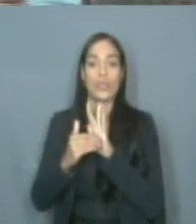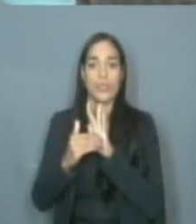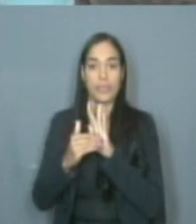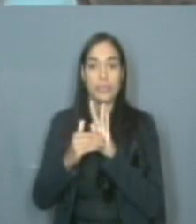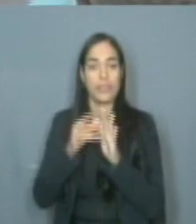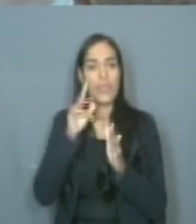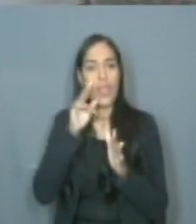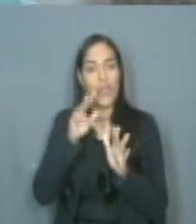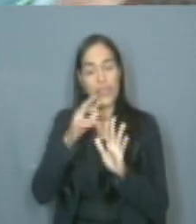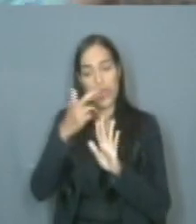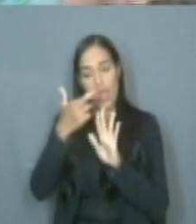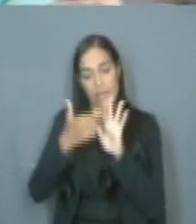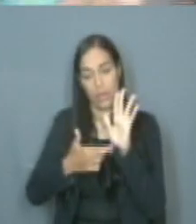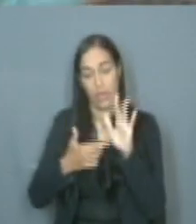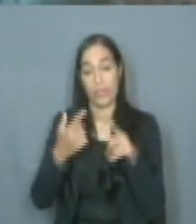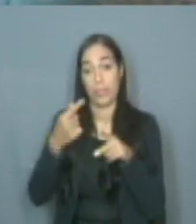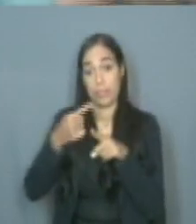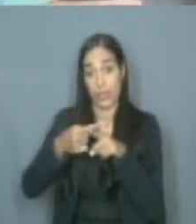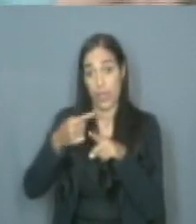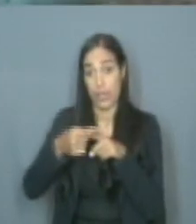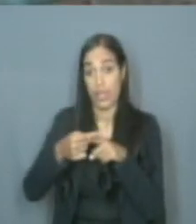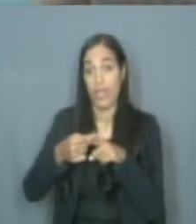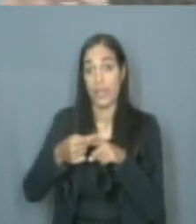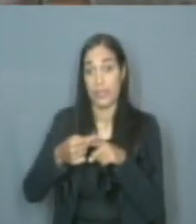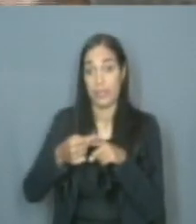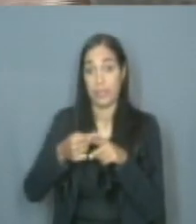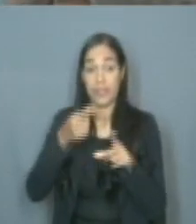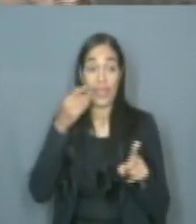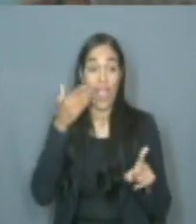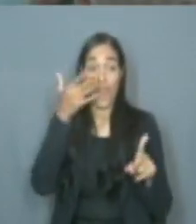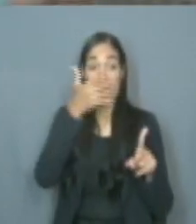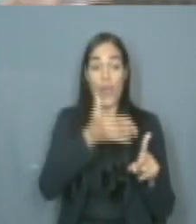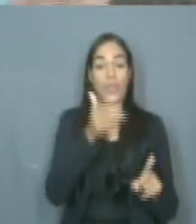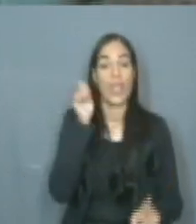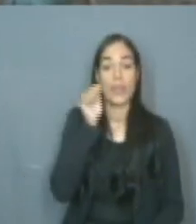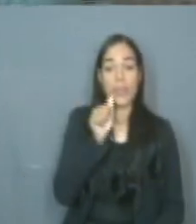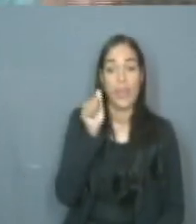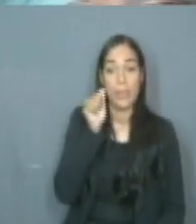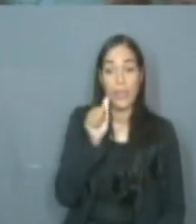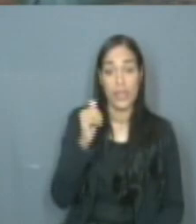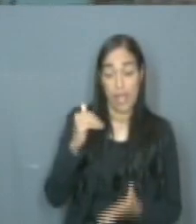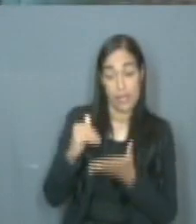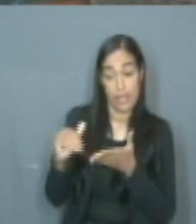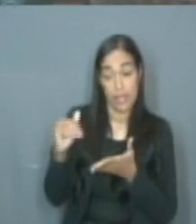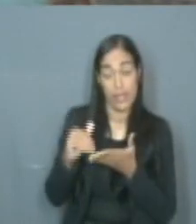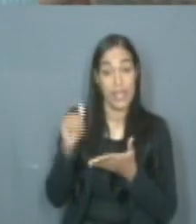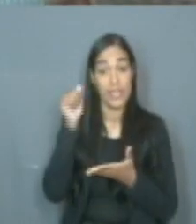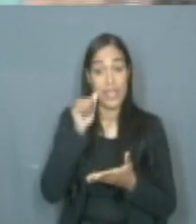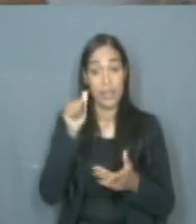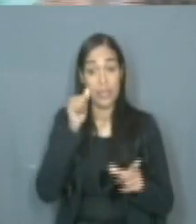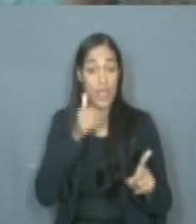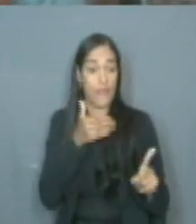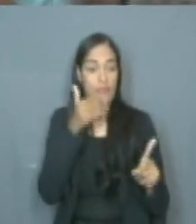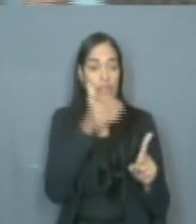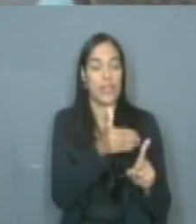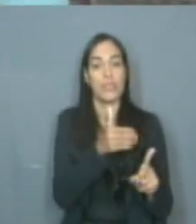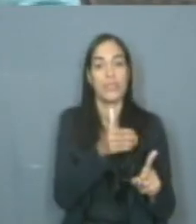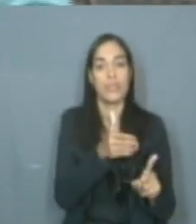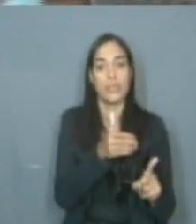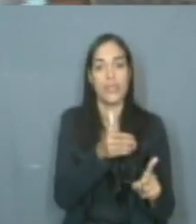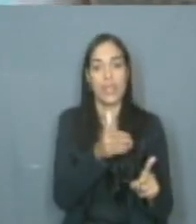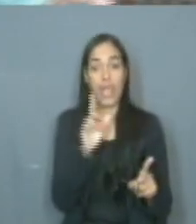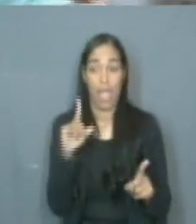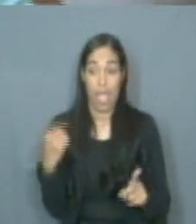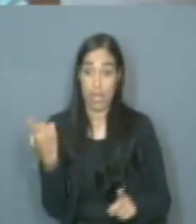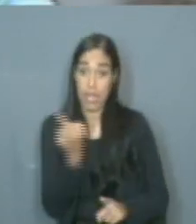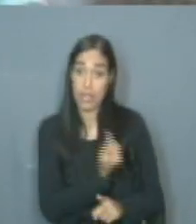esse relatório dessa lei. Porque não era voltado para mulheres. A Secretaria da Mulher fez para a mulher. Aí a gente fica mexendo em coisas